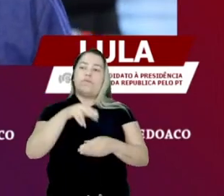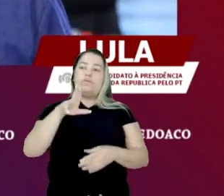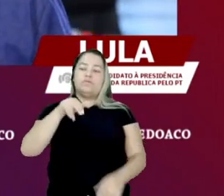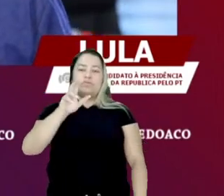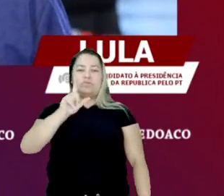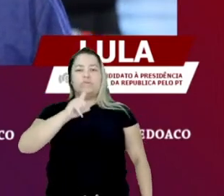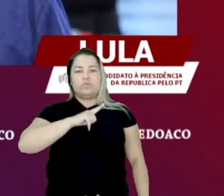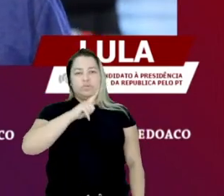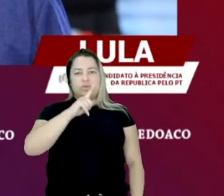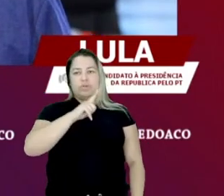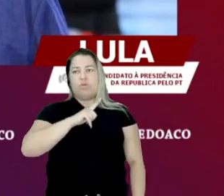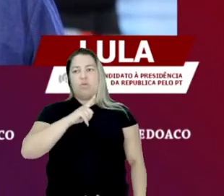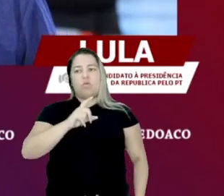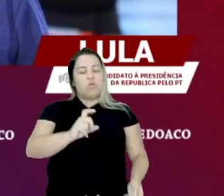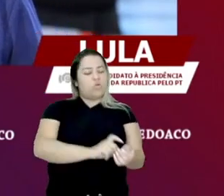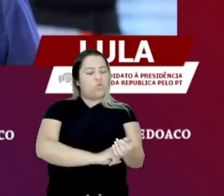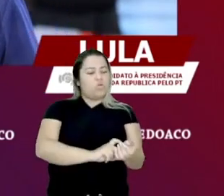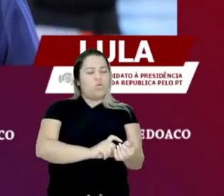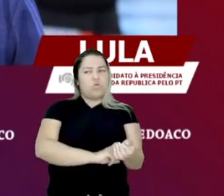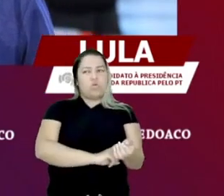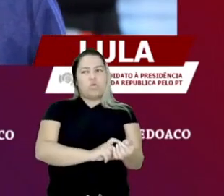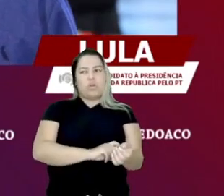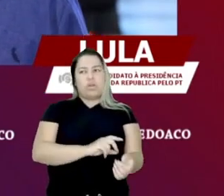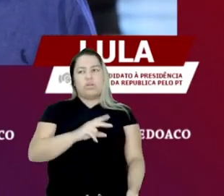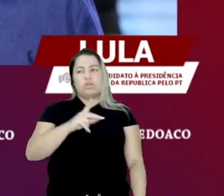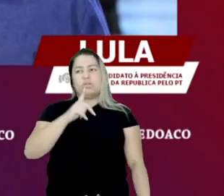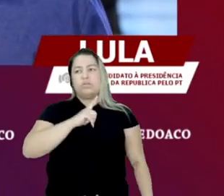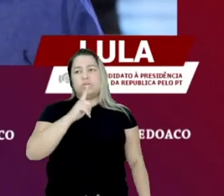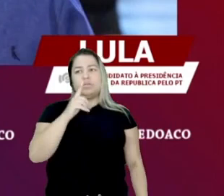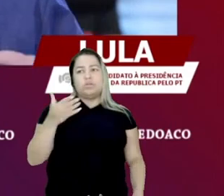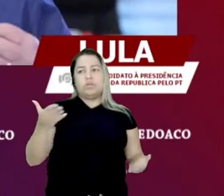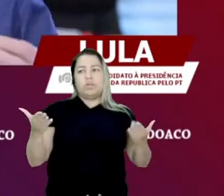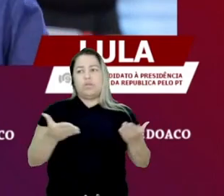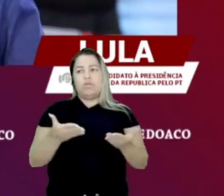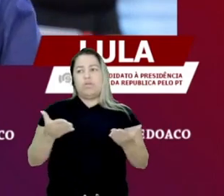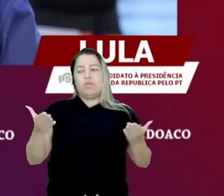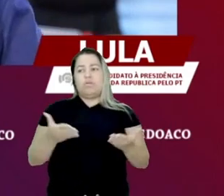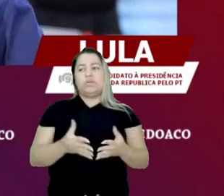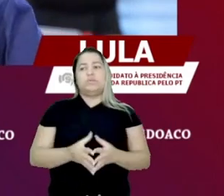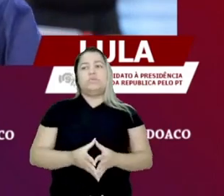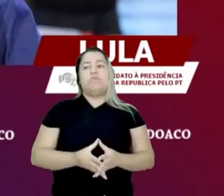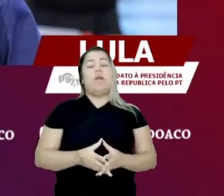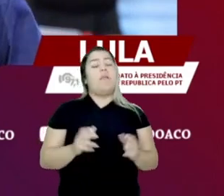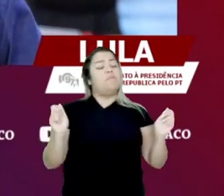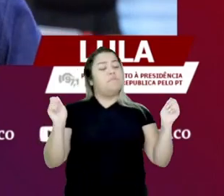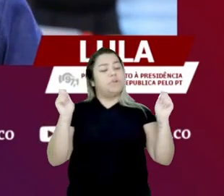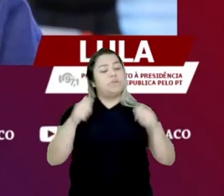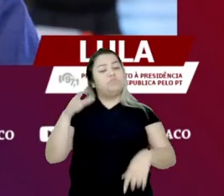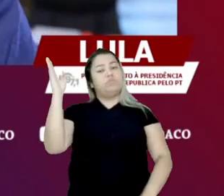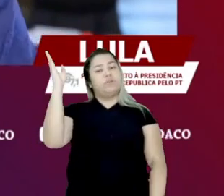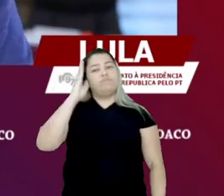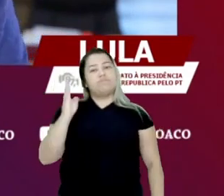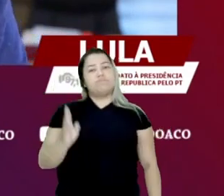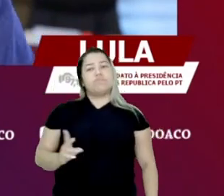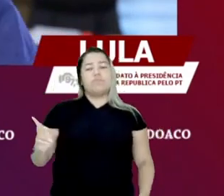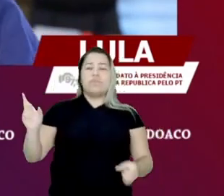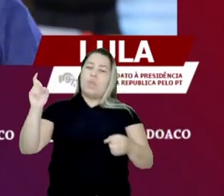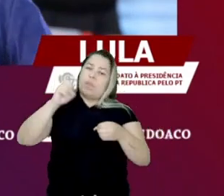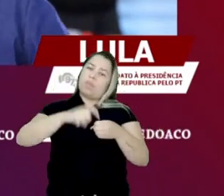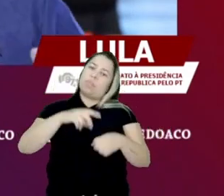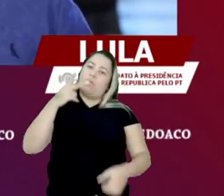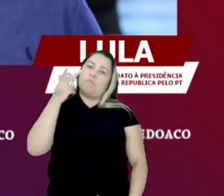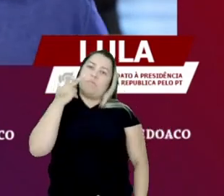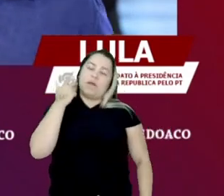normalidade. Sabe, é preciso que o Brasil volte à normalidade. A gente ganha uma eleição, toma posse, a gente perde, a gente volta, chora,